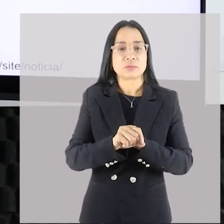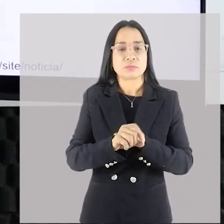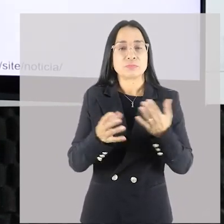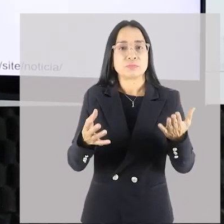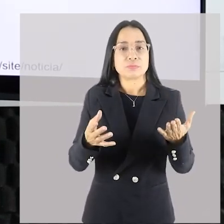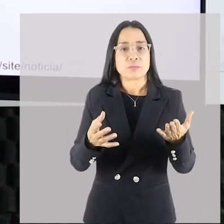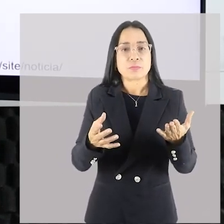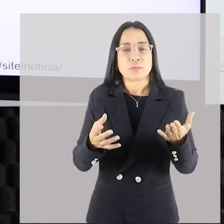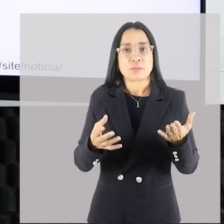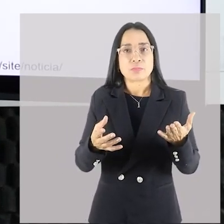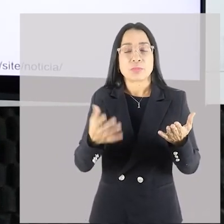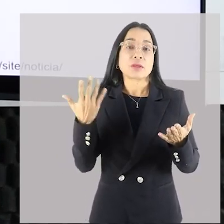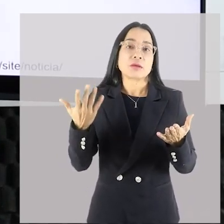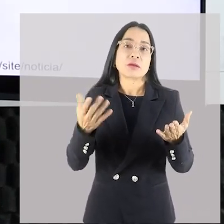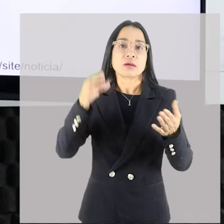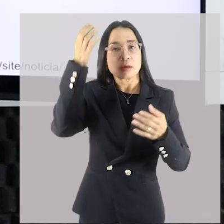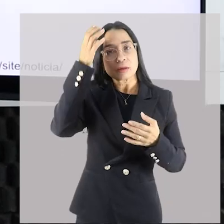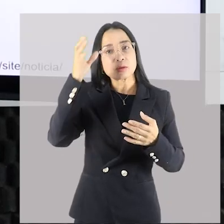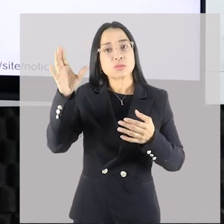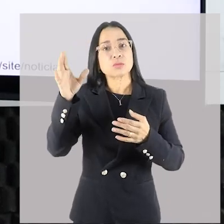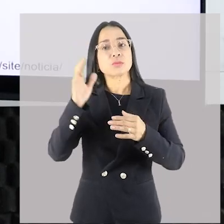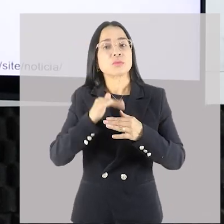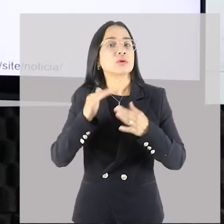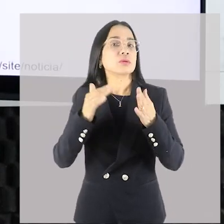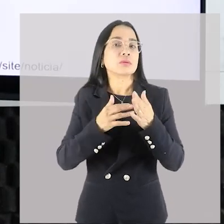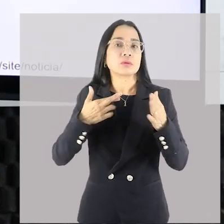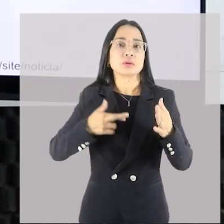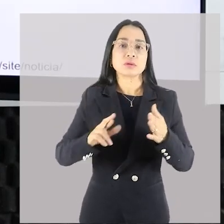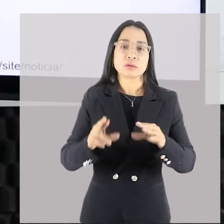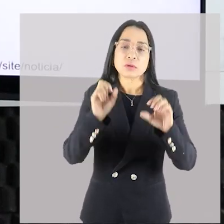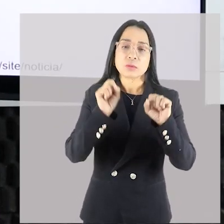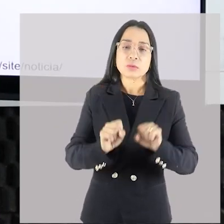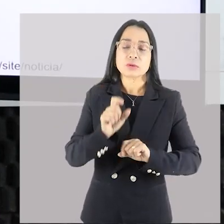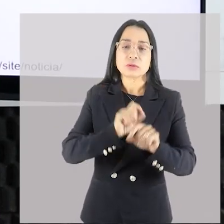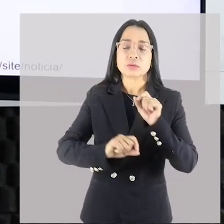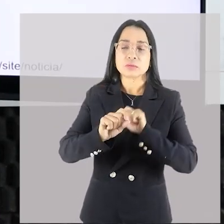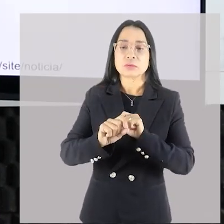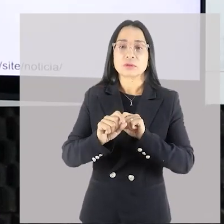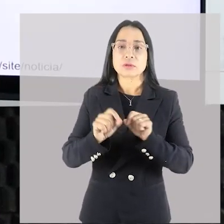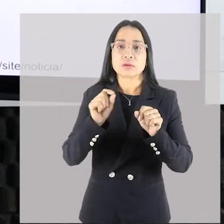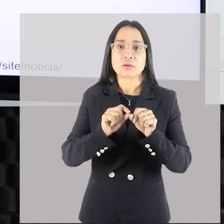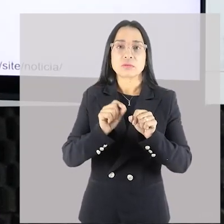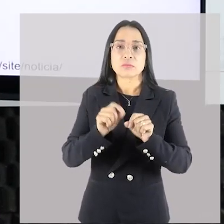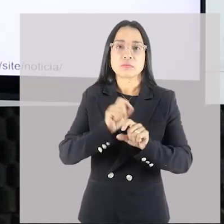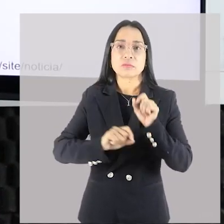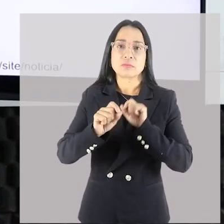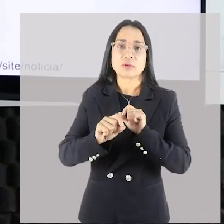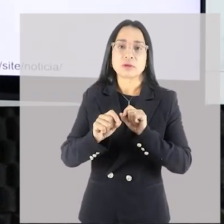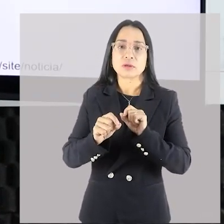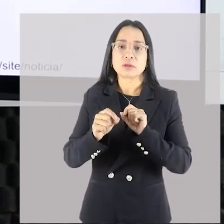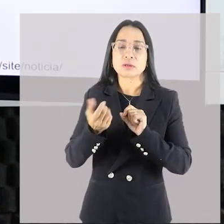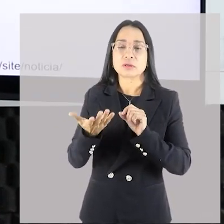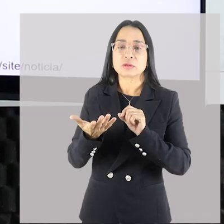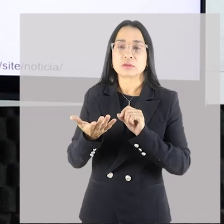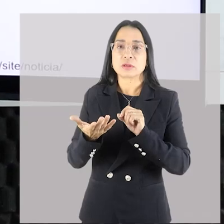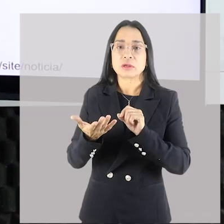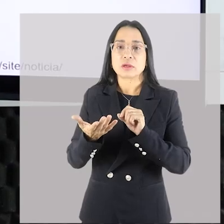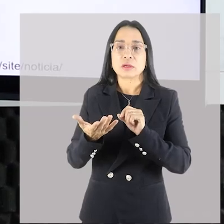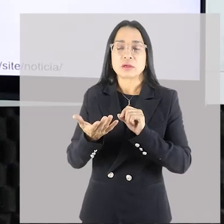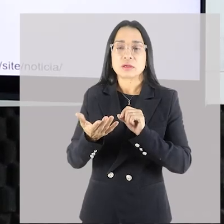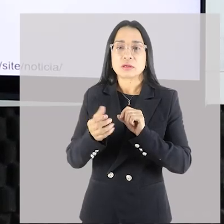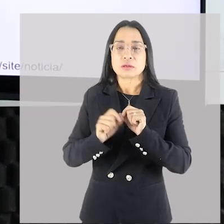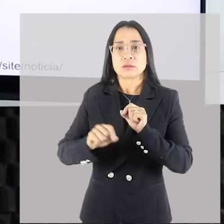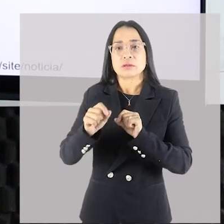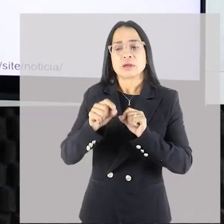culturas, né, todas as religiões poderiam ser feitas e reproduzidas dentro